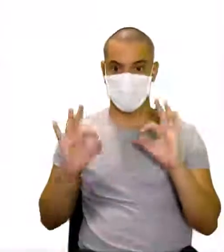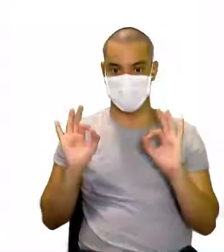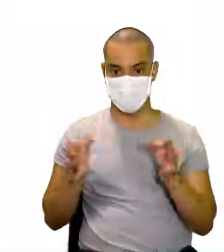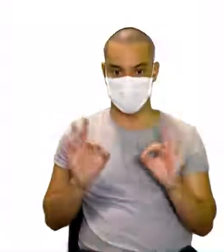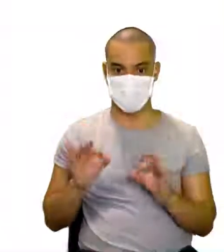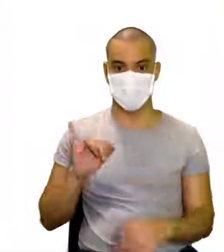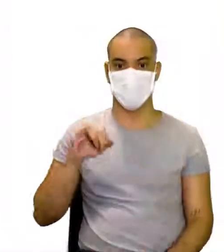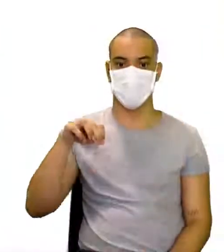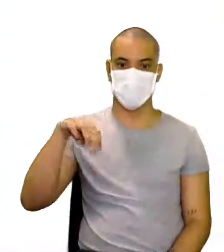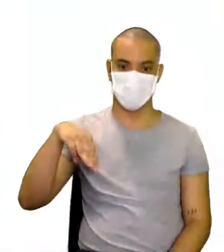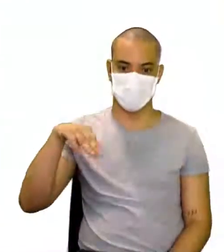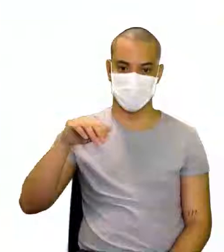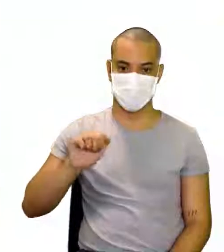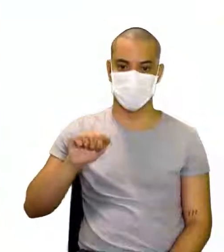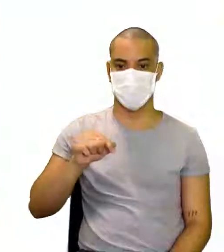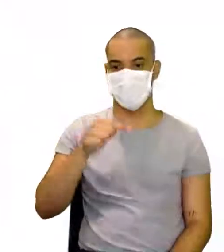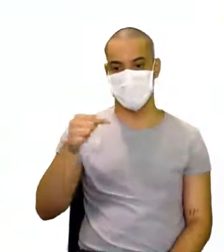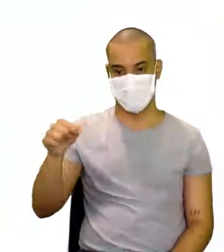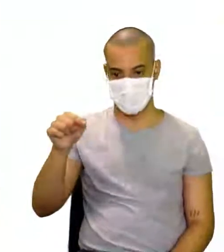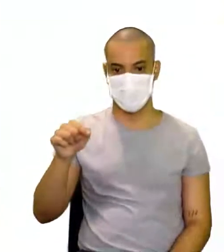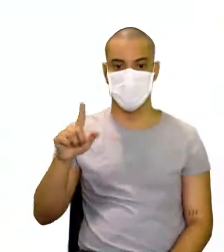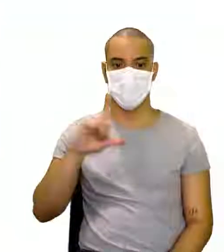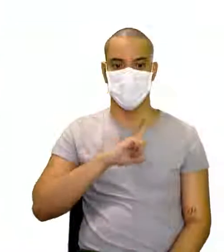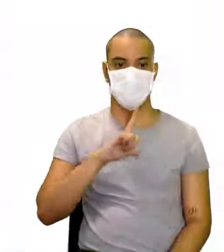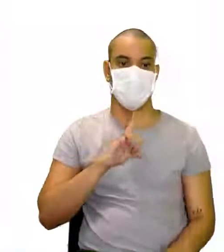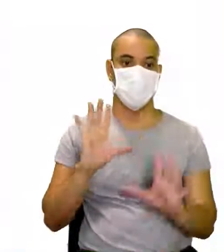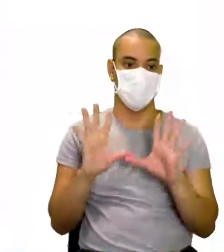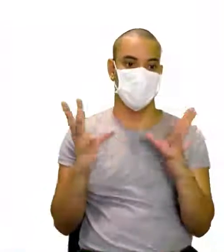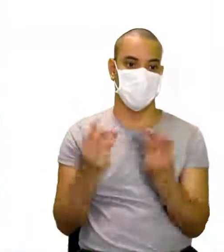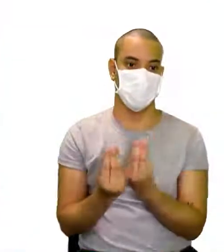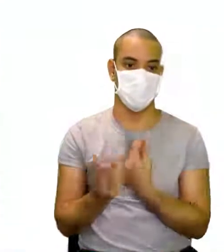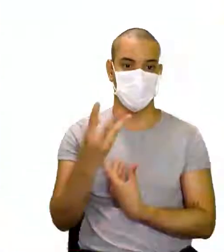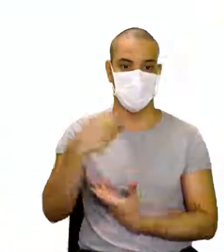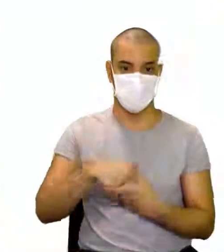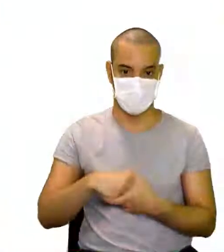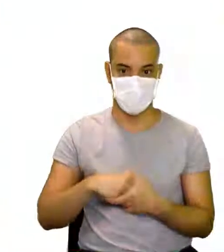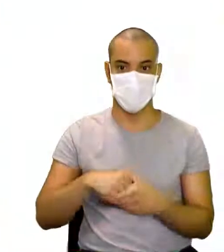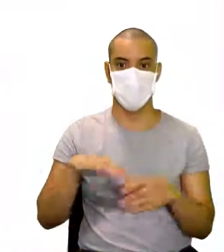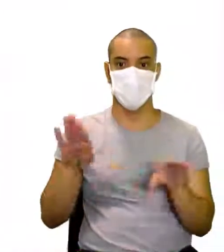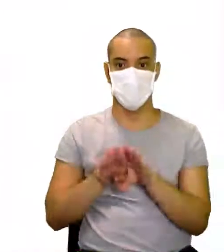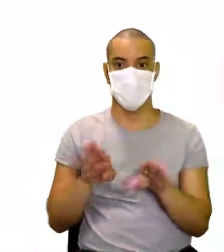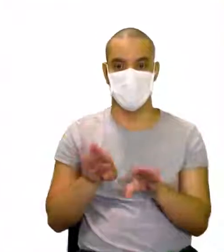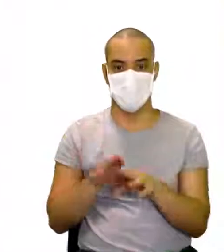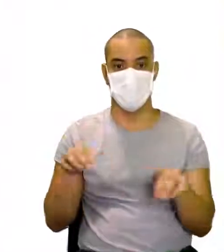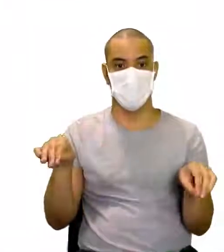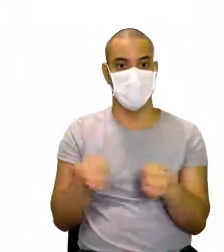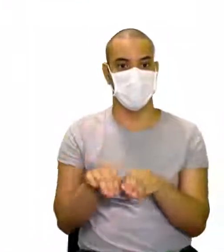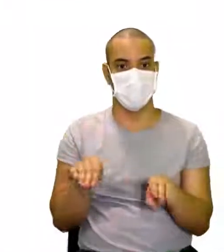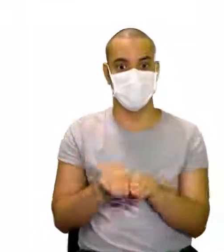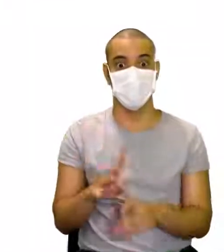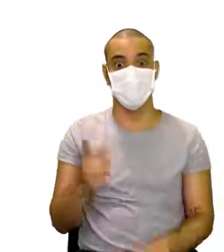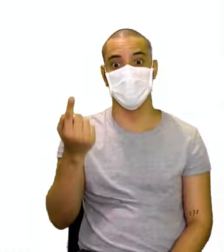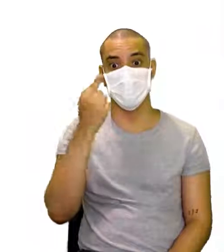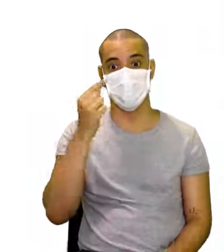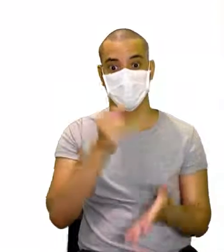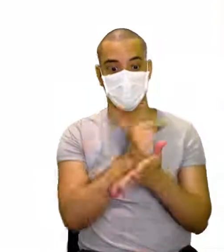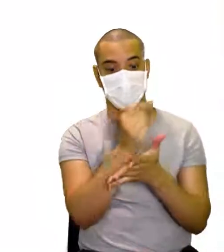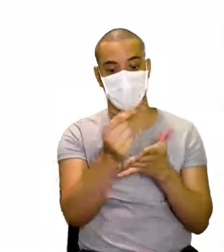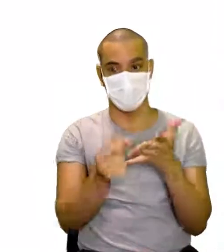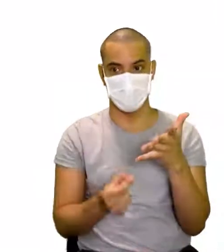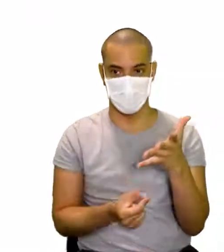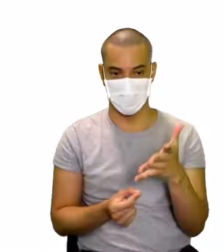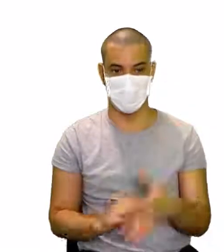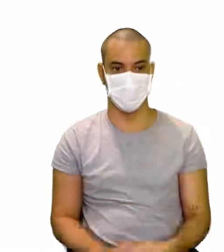de ímãs aí. E aqui a gente tem também entre substâncias que são magnéticas. Vamos ver as propriedades do